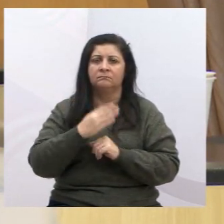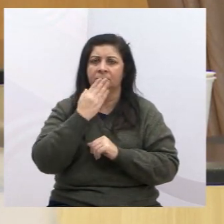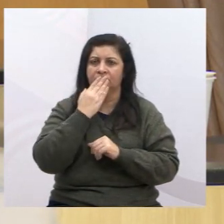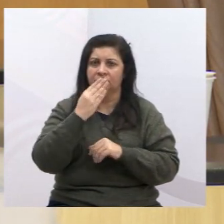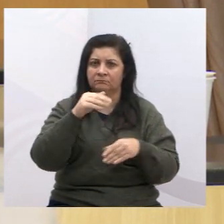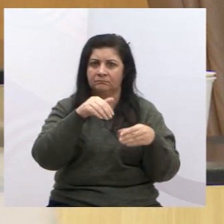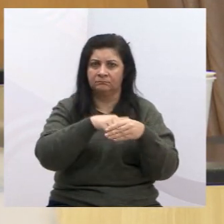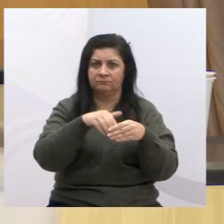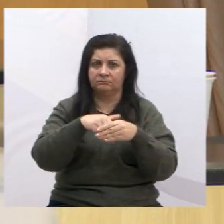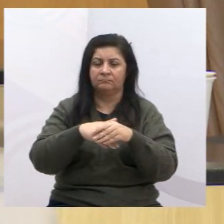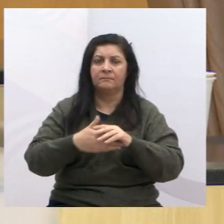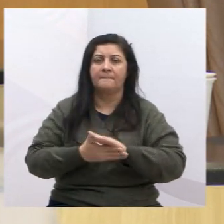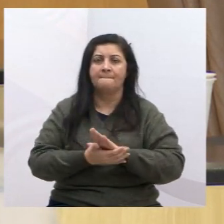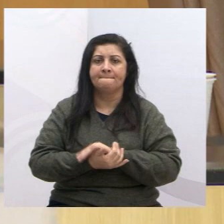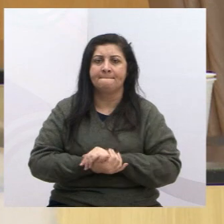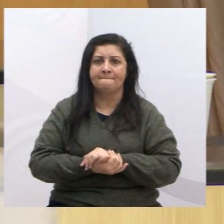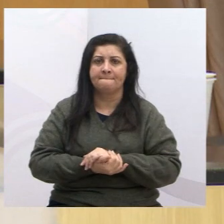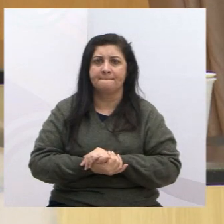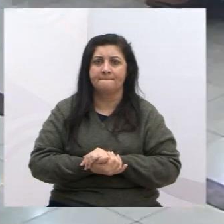pedido votação.